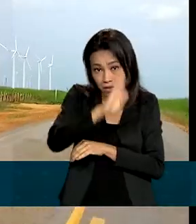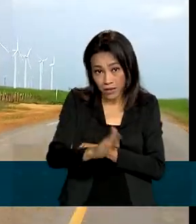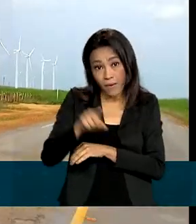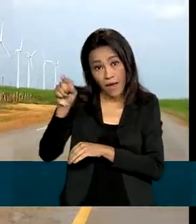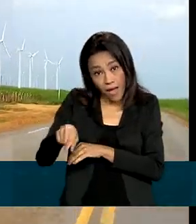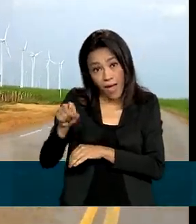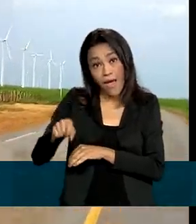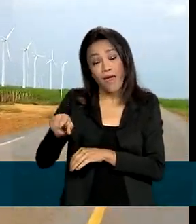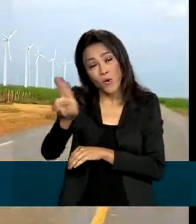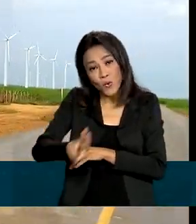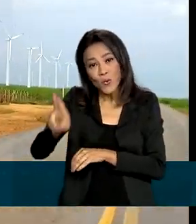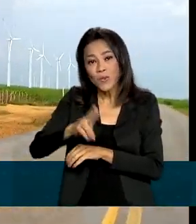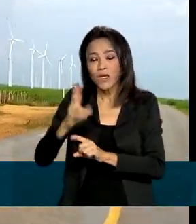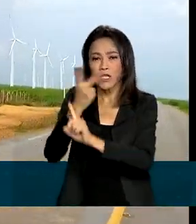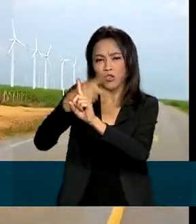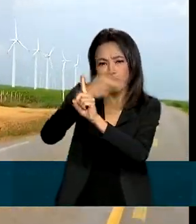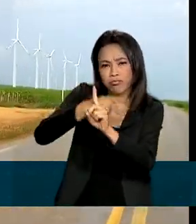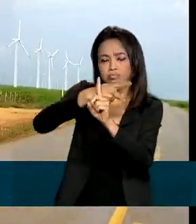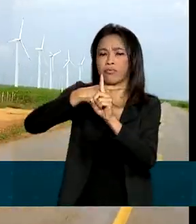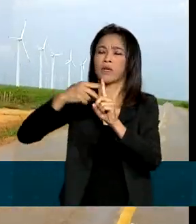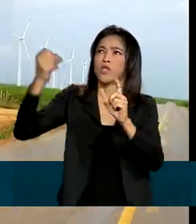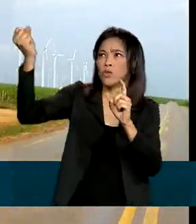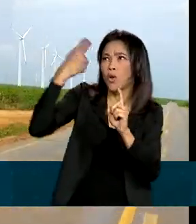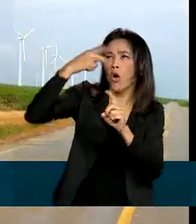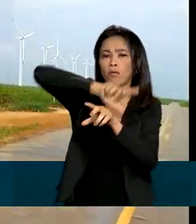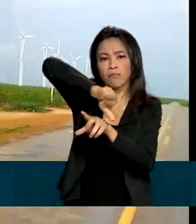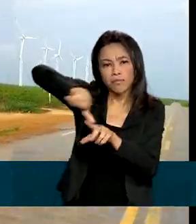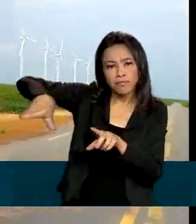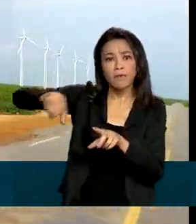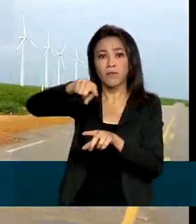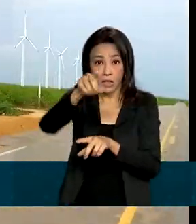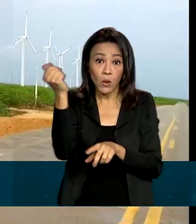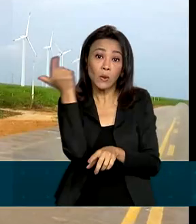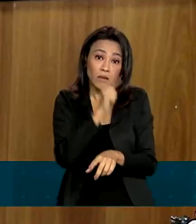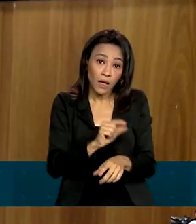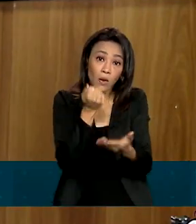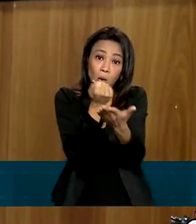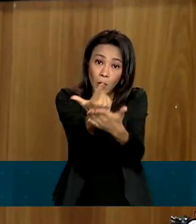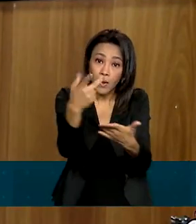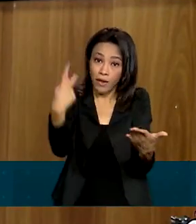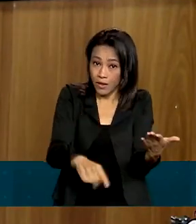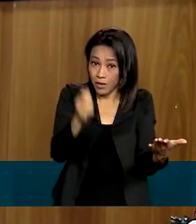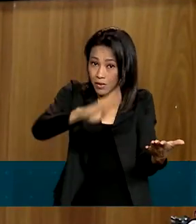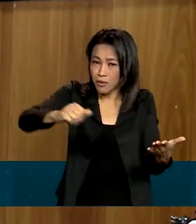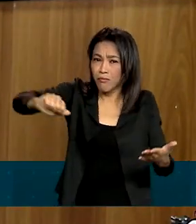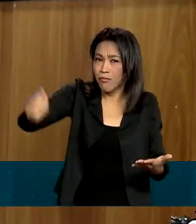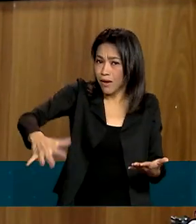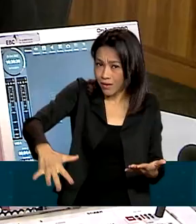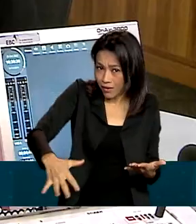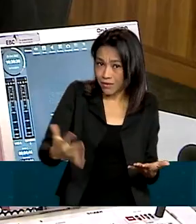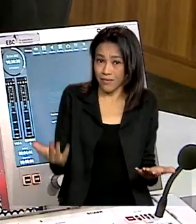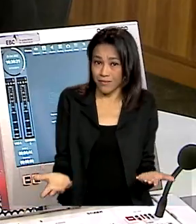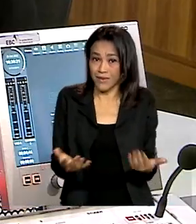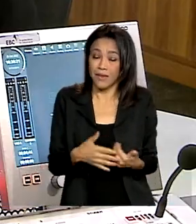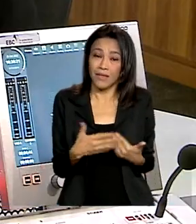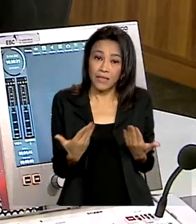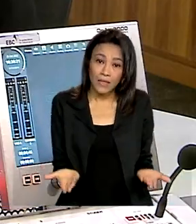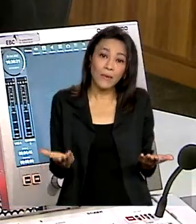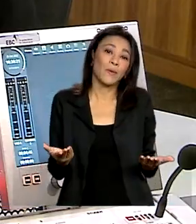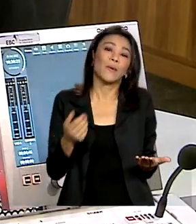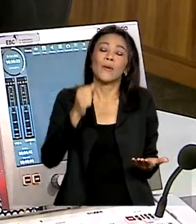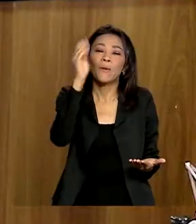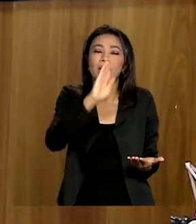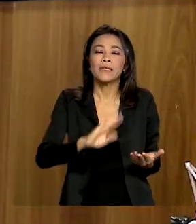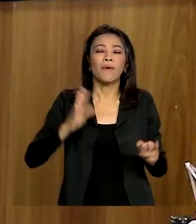e se você quisesse instalar aqui no Brasil comprar ela 100% renovar você consegue mais barato do que energia é fácil então o Brasil tem um gigante